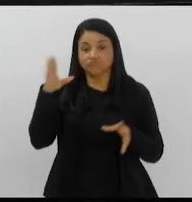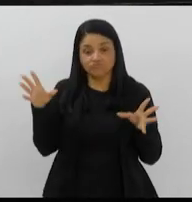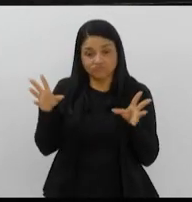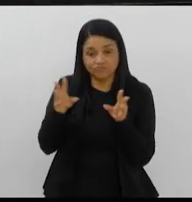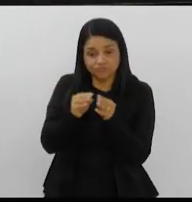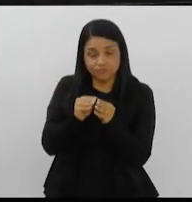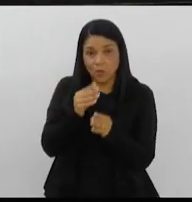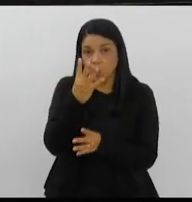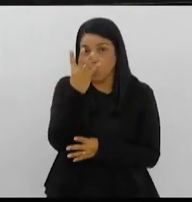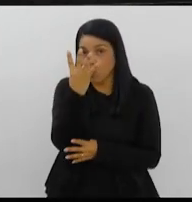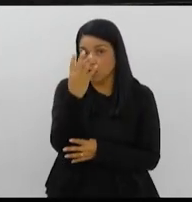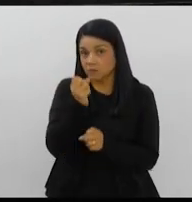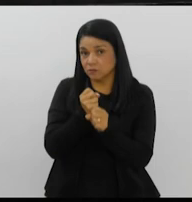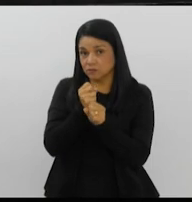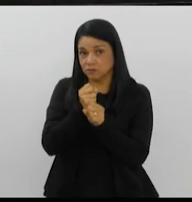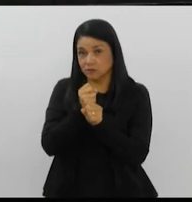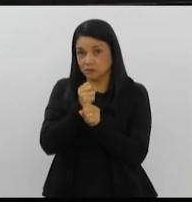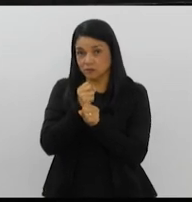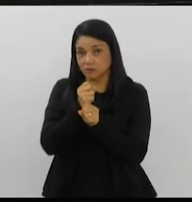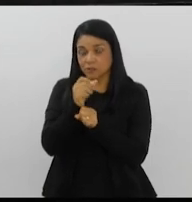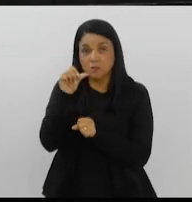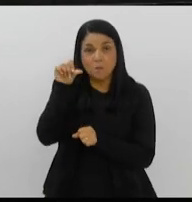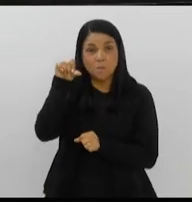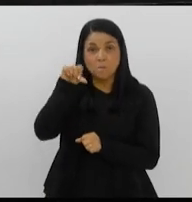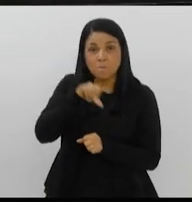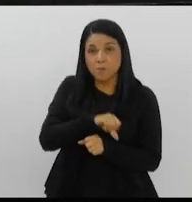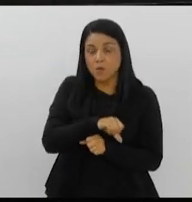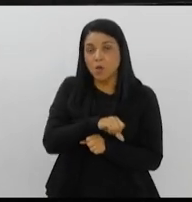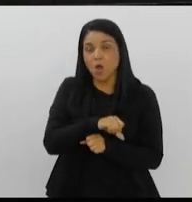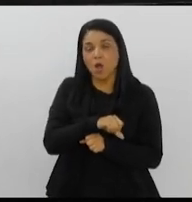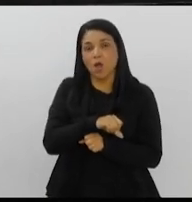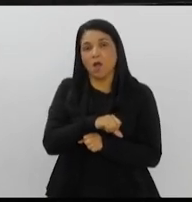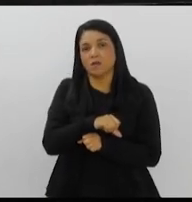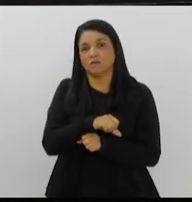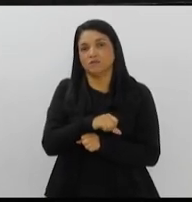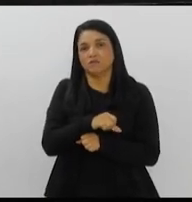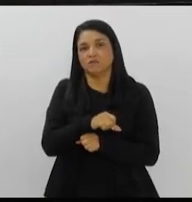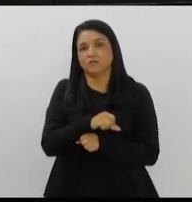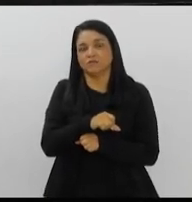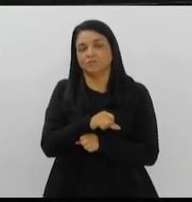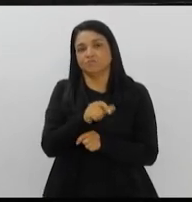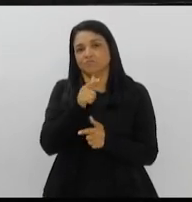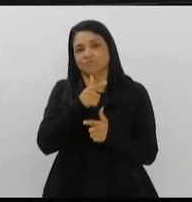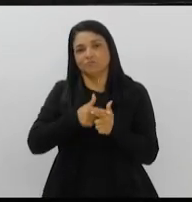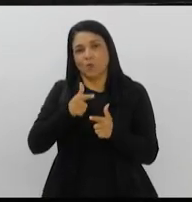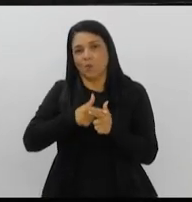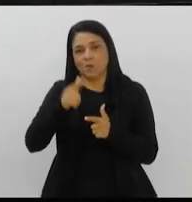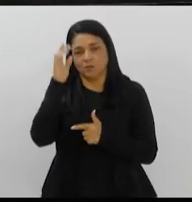4 anos uma das piores tragédias desse país.